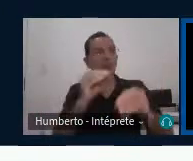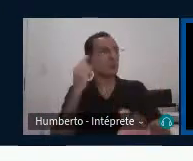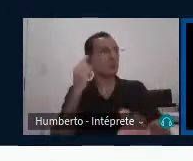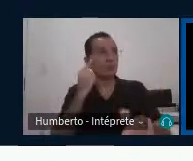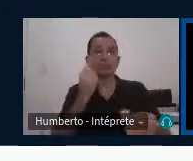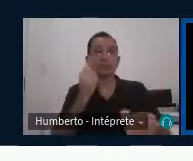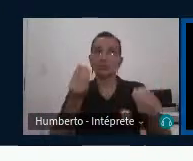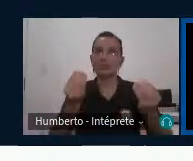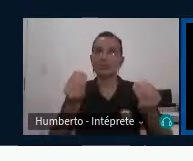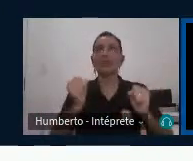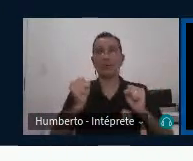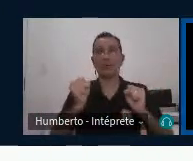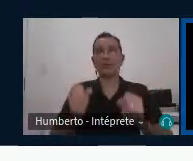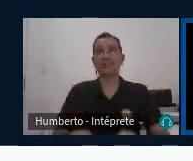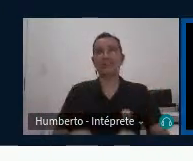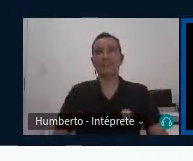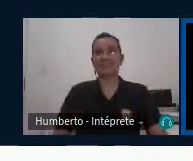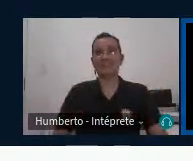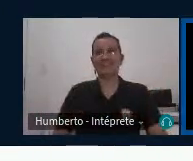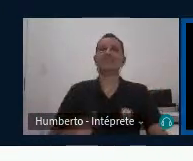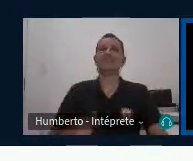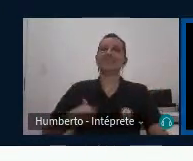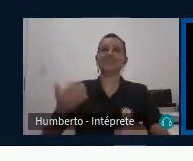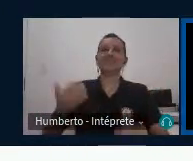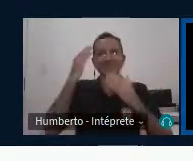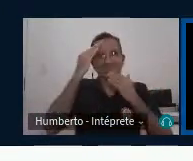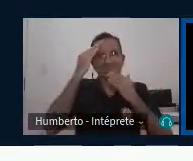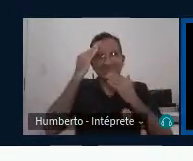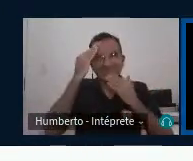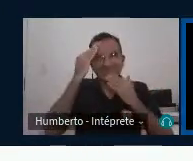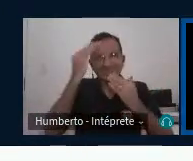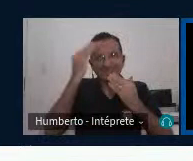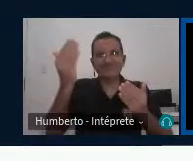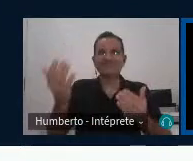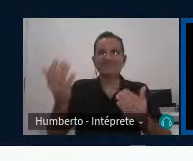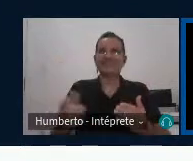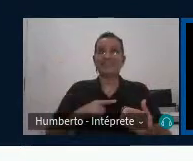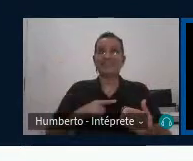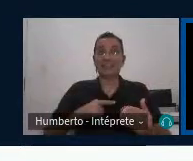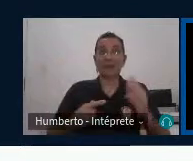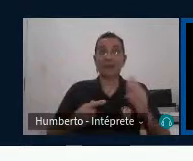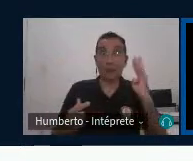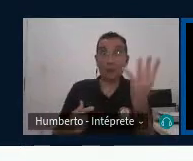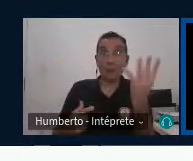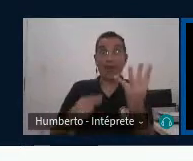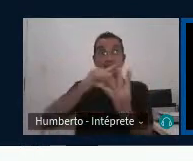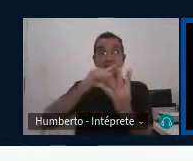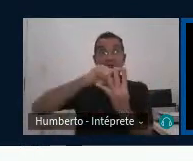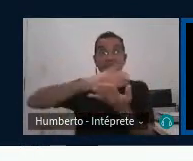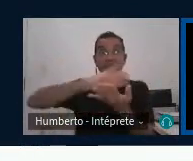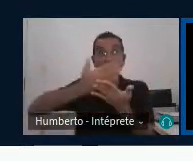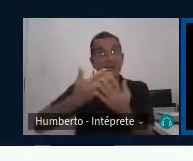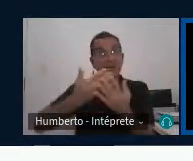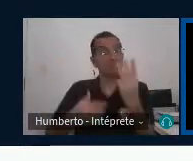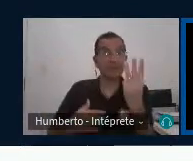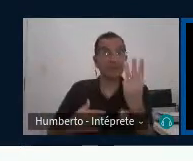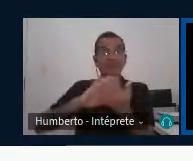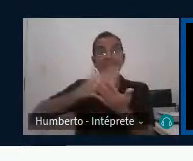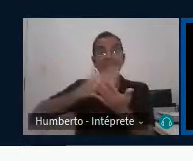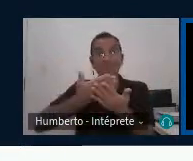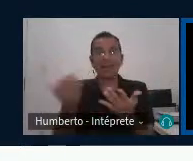E eu agradeço muito porque você vê que eles têm 4 intérpretes, 3 intérpretes aqui por trás,